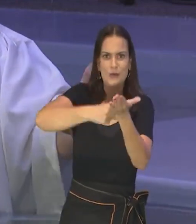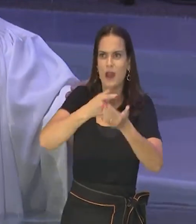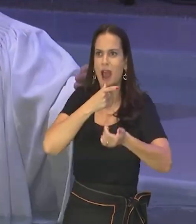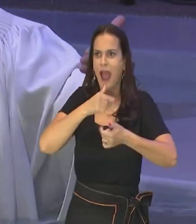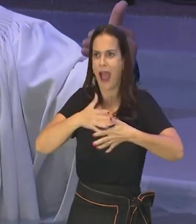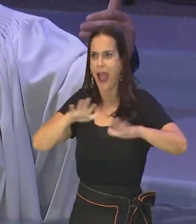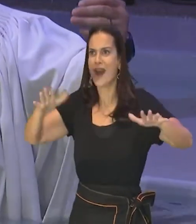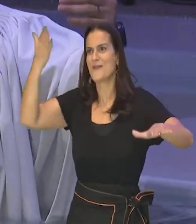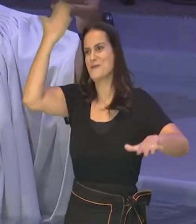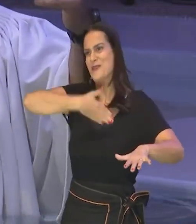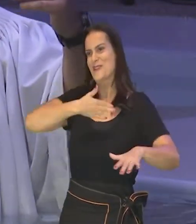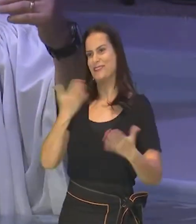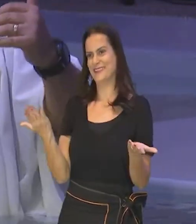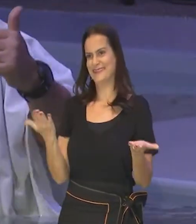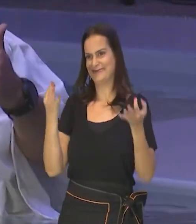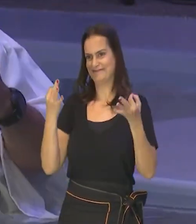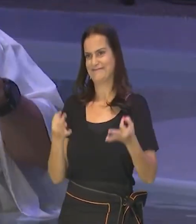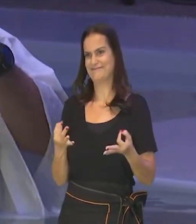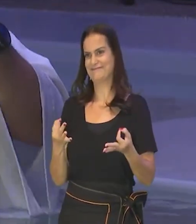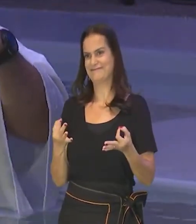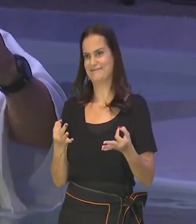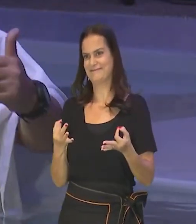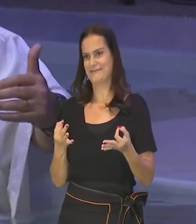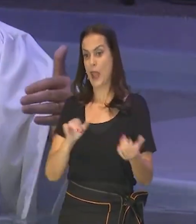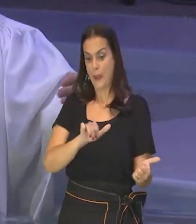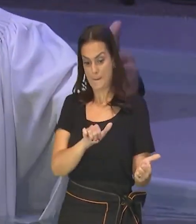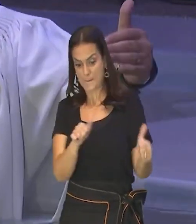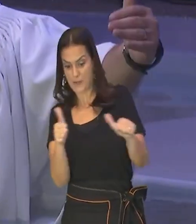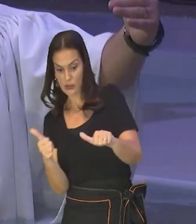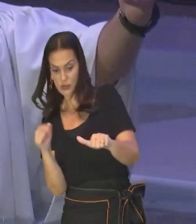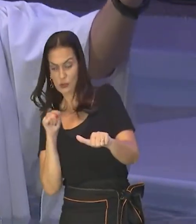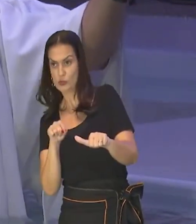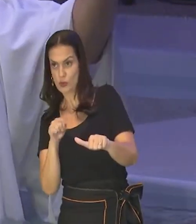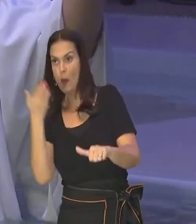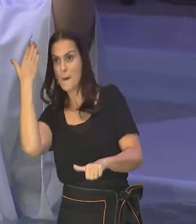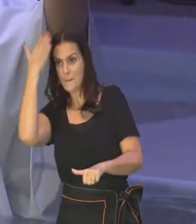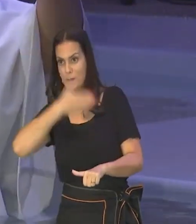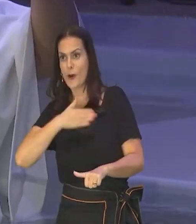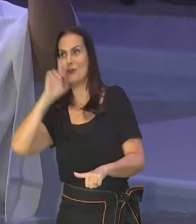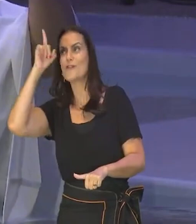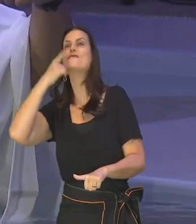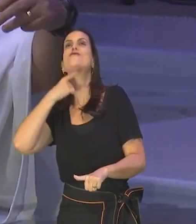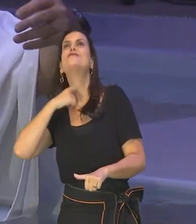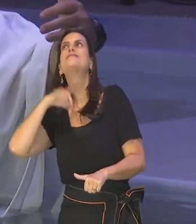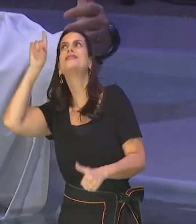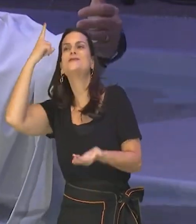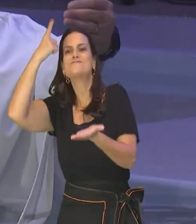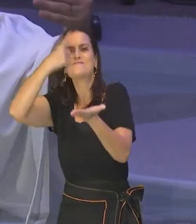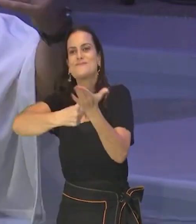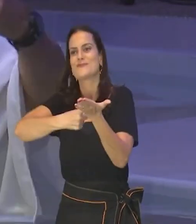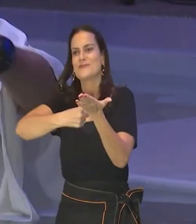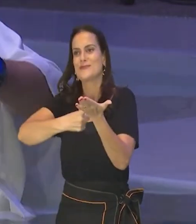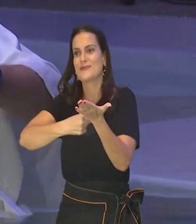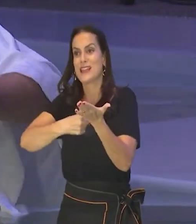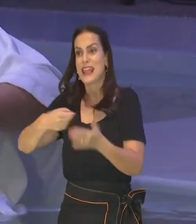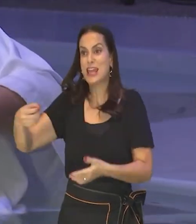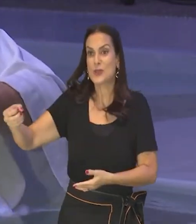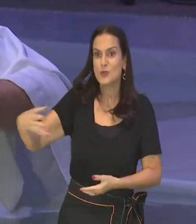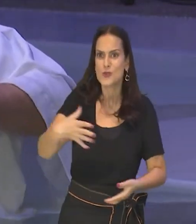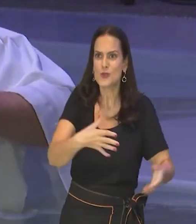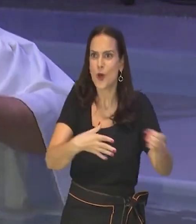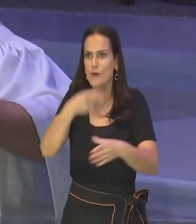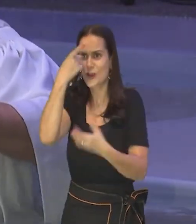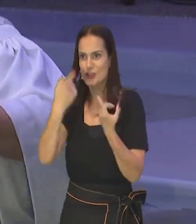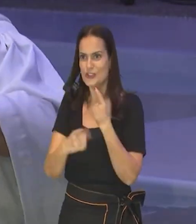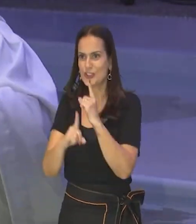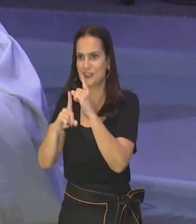águas comprovam isso. O batismo comprova o movimento de Deus, porque cada novo discípulo é a